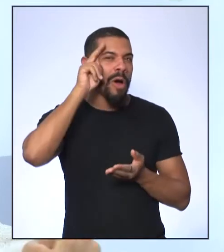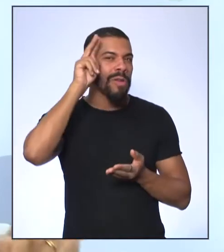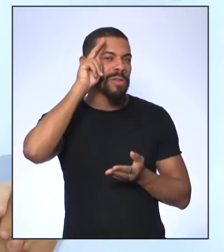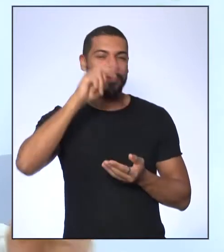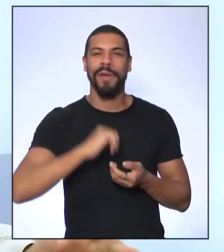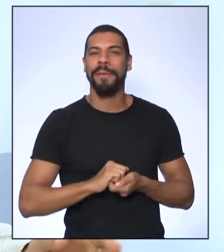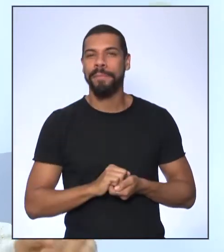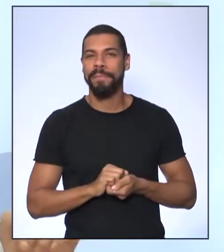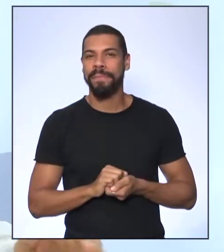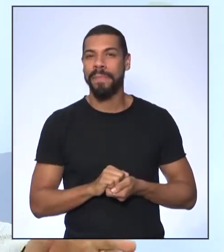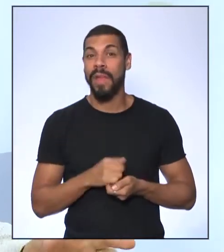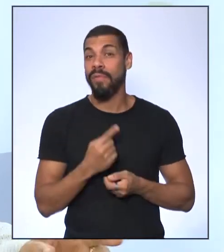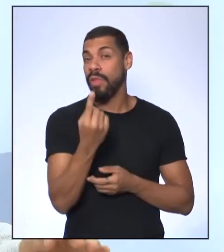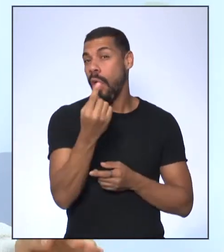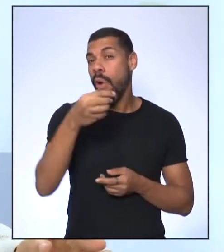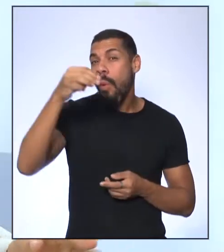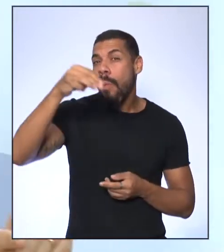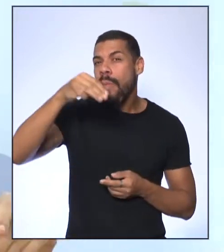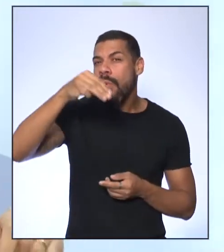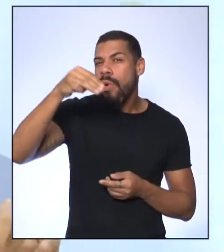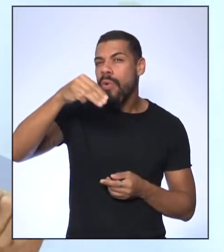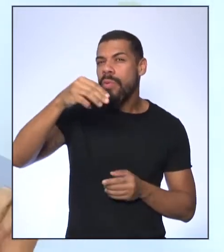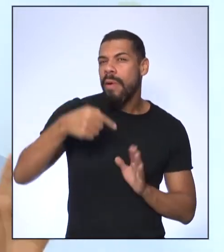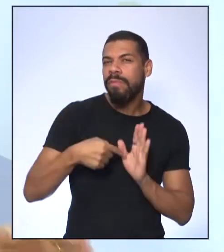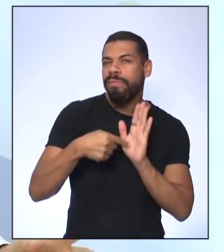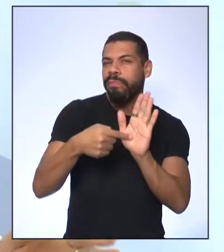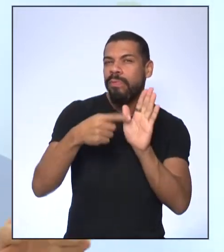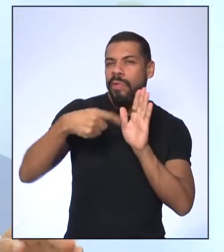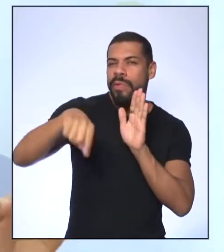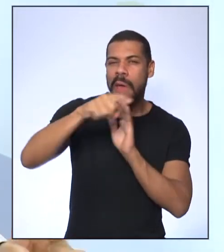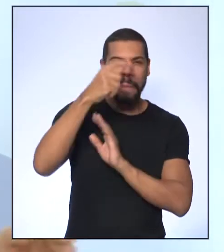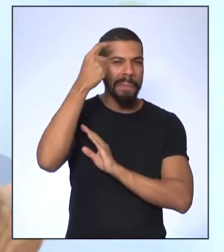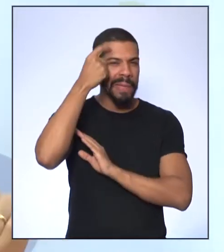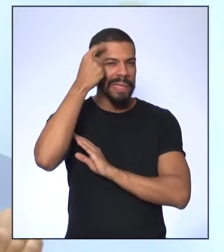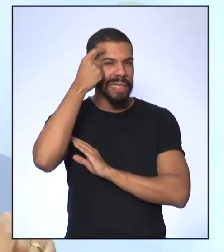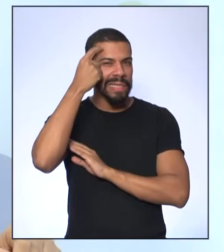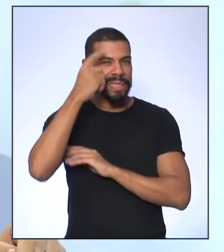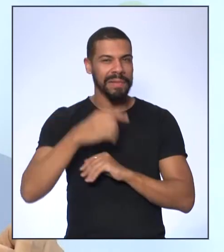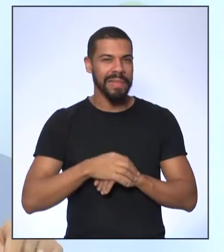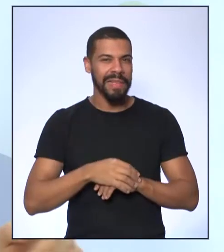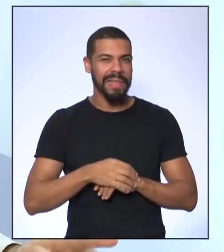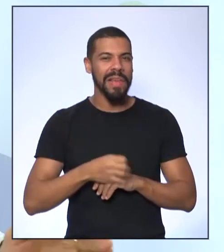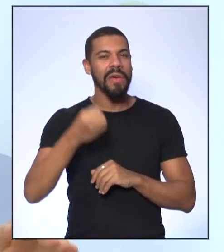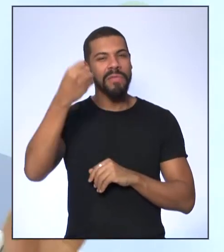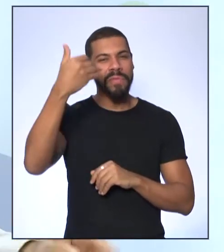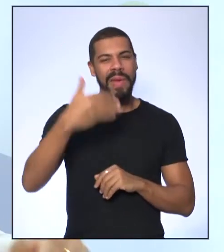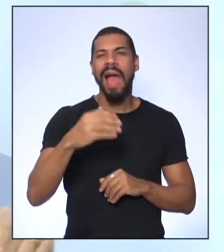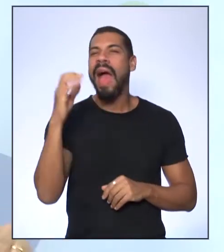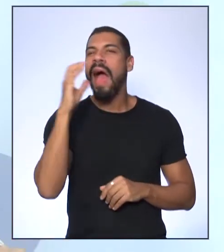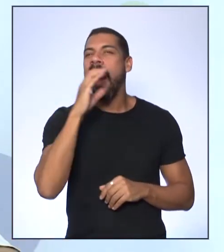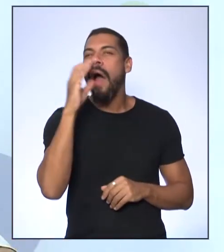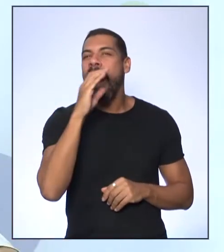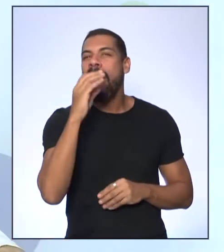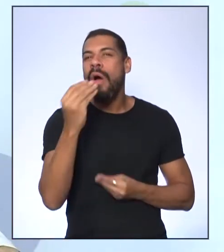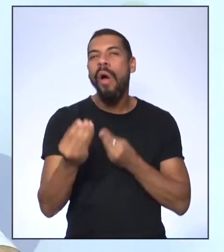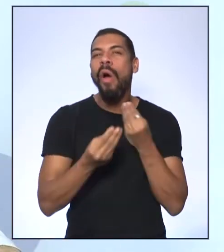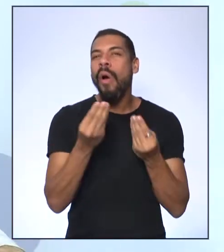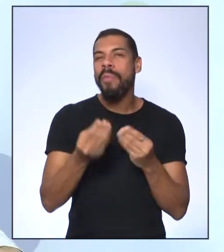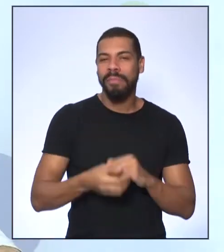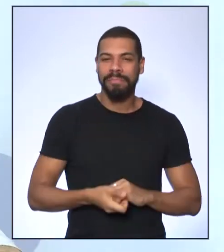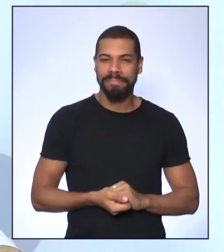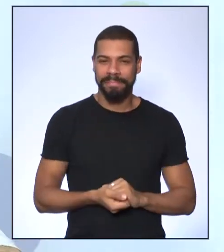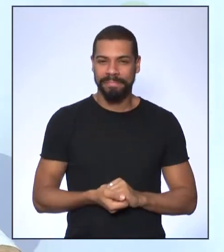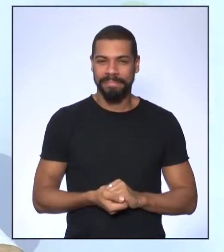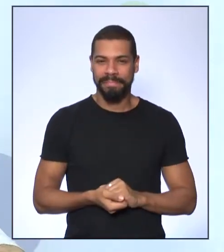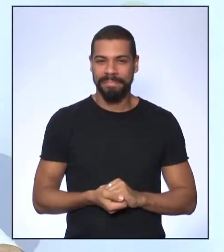história? E aí eu vou dar um minutinho para vocês pensarem. Se vocês ouviram falar no Bob ou não, a gente volta. Respondam para mim se vocês conhecem o Bob ou não. A